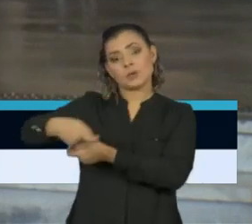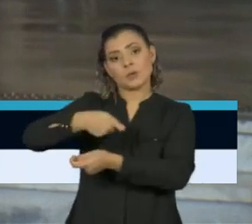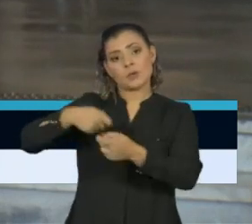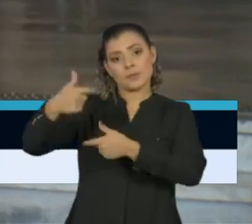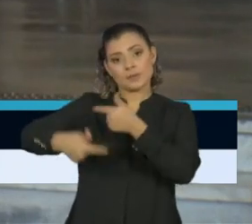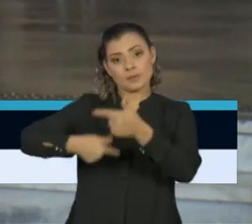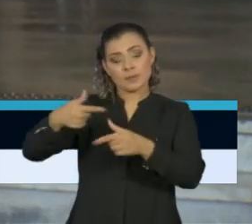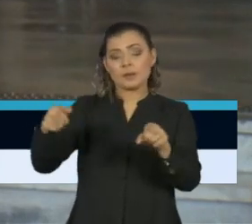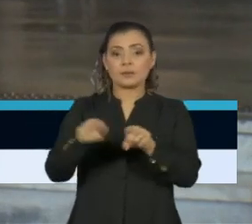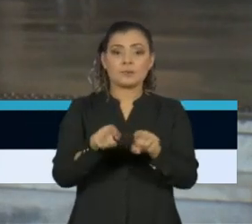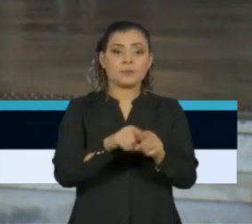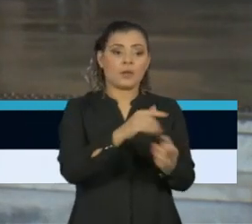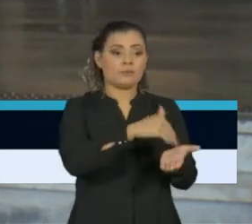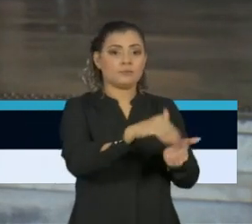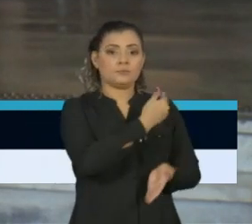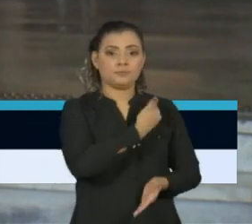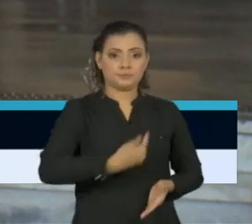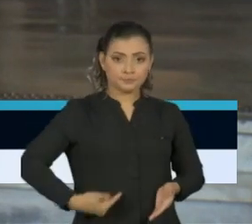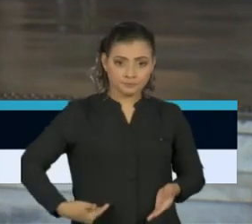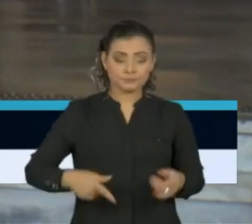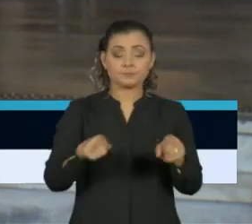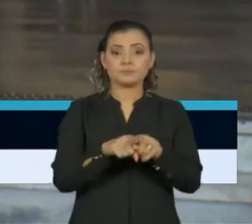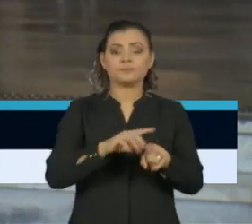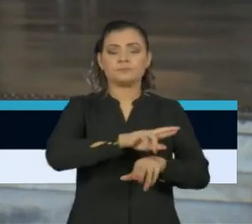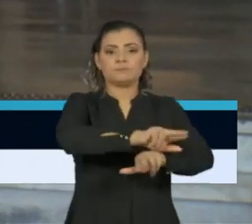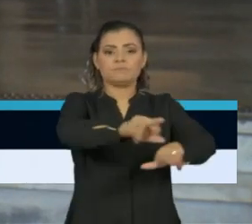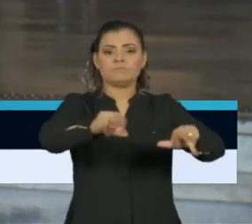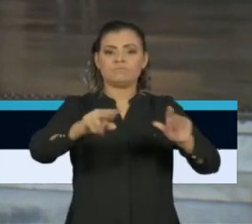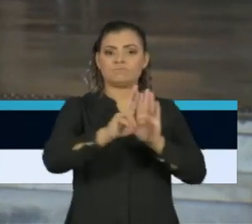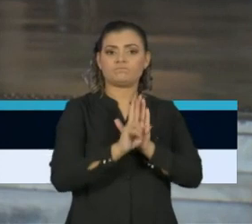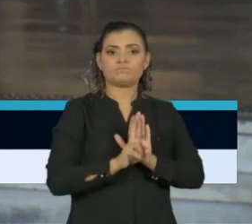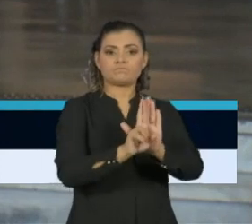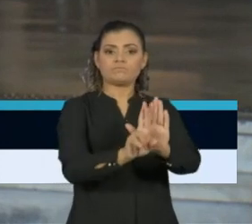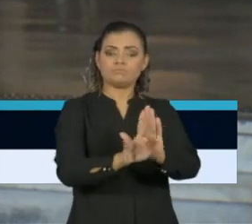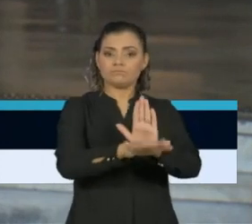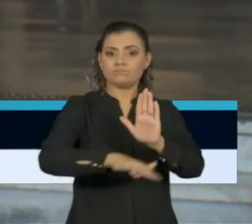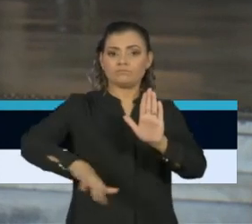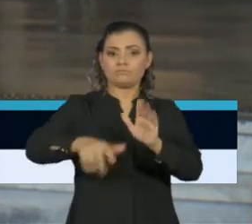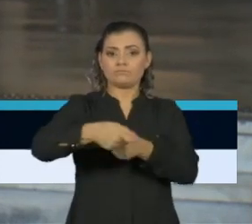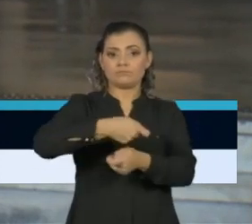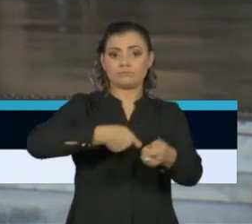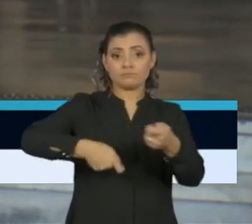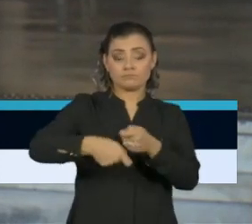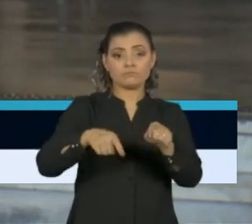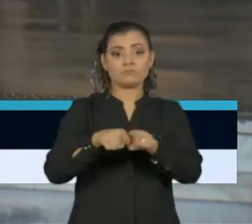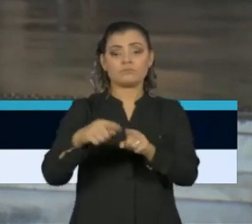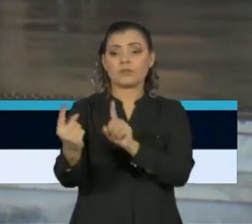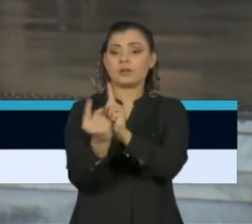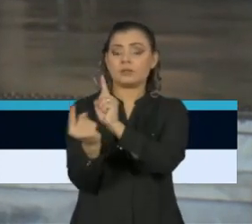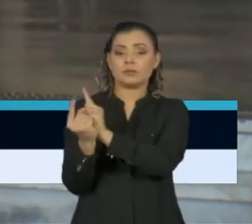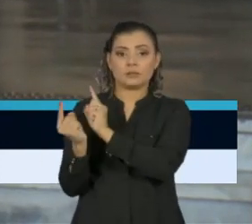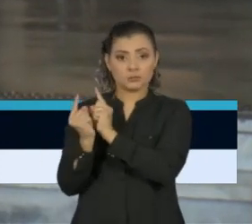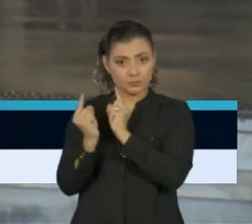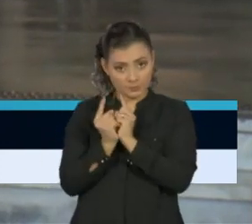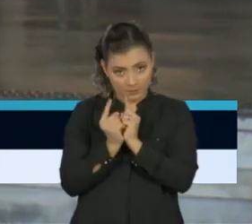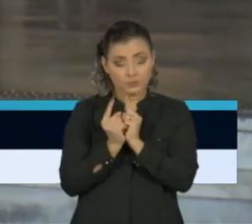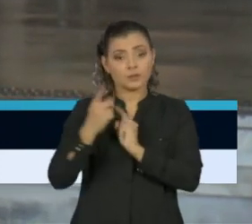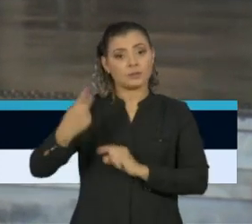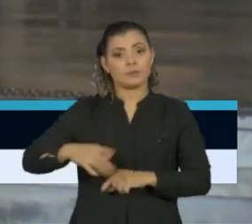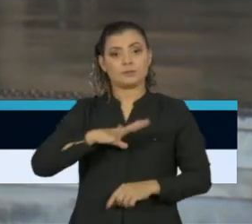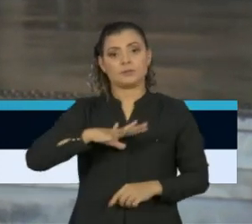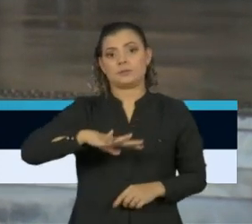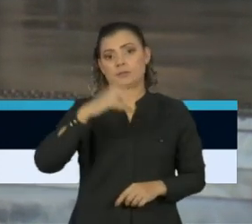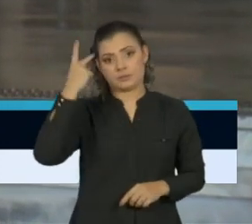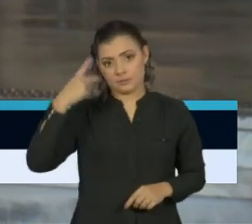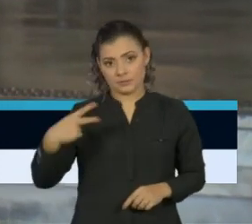Secretaria Municipal de Governo, com vários representantes do setor de comércio e de serviços aqui na cidade de